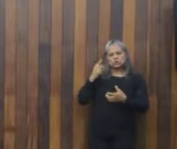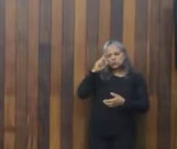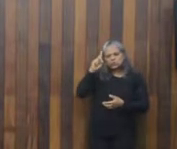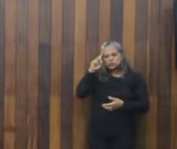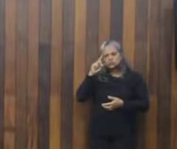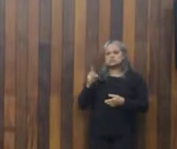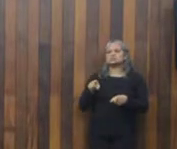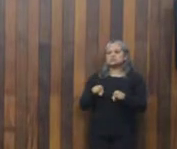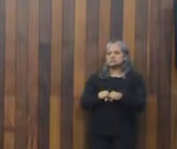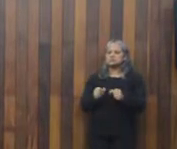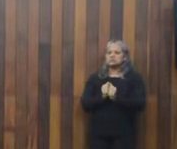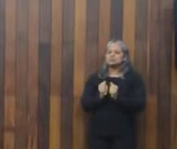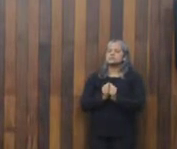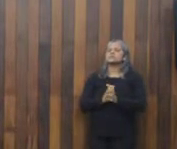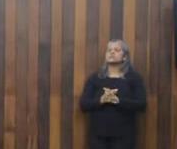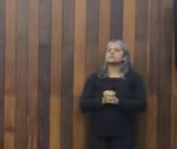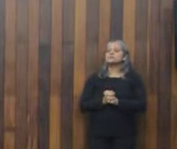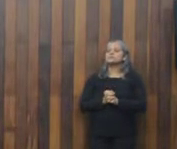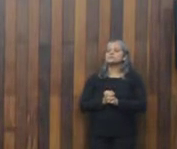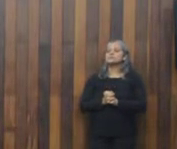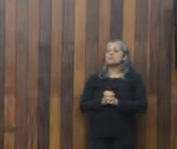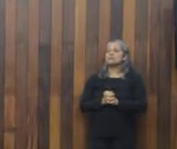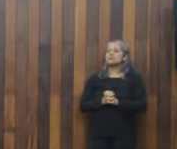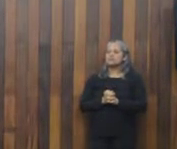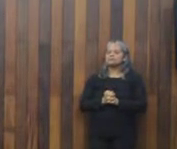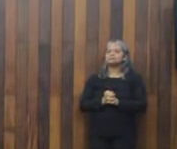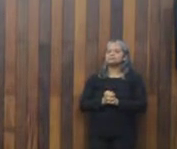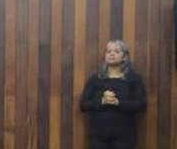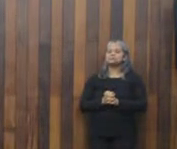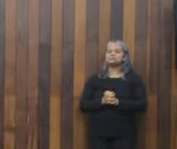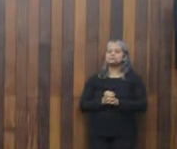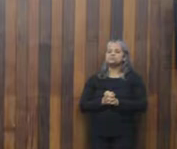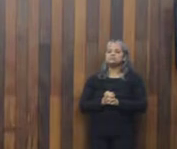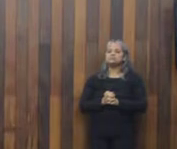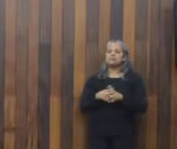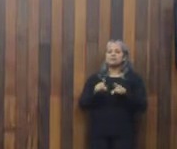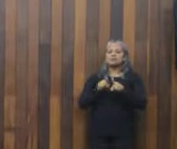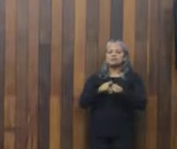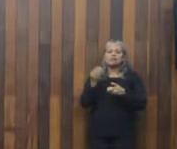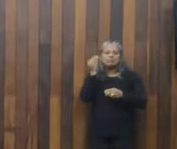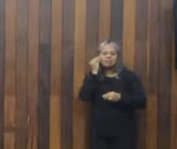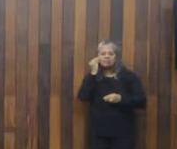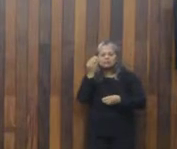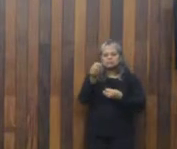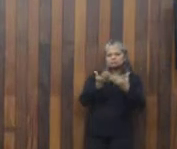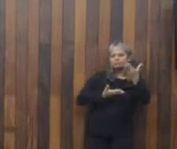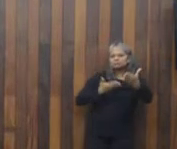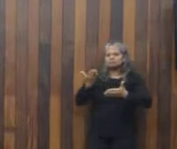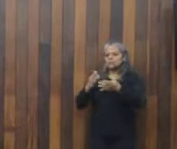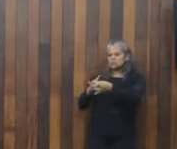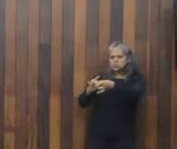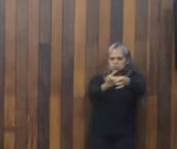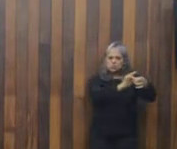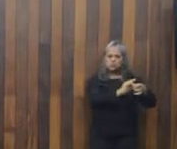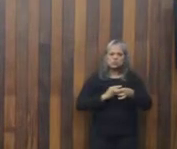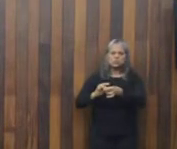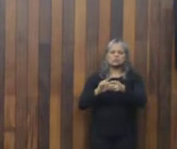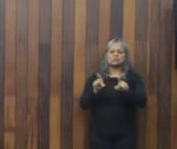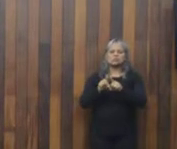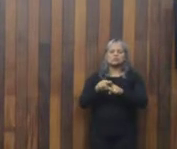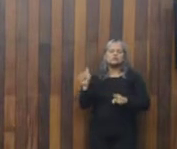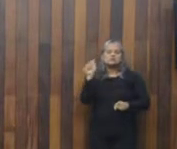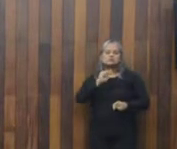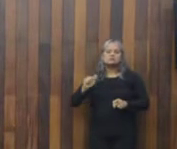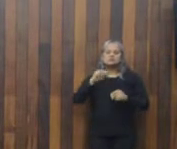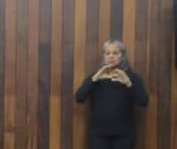de empresários, autoridades, gerando a integração e união. Diretora social da Associação dos Amigos das Associações